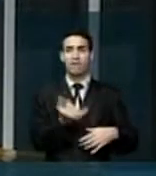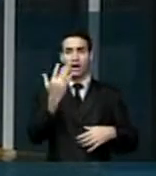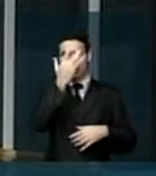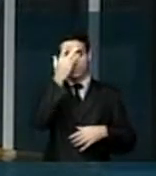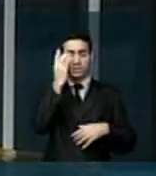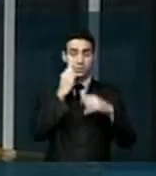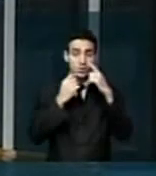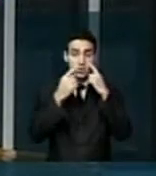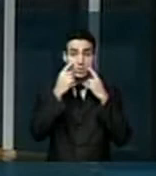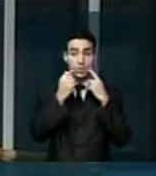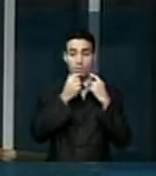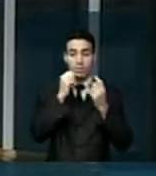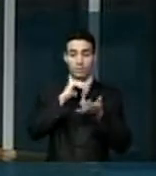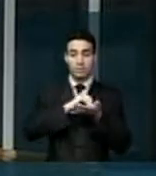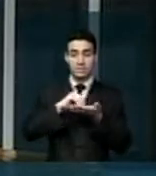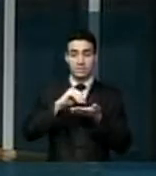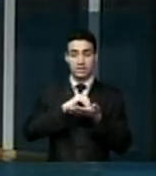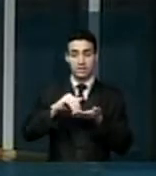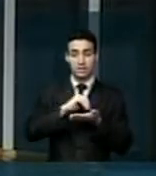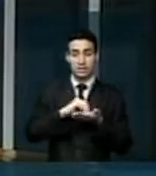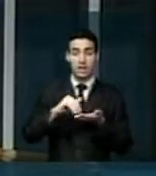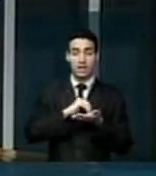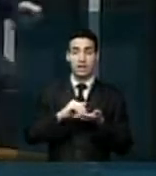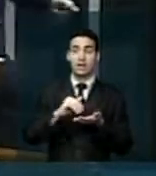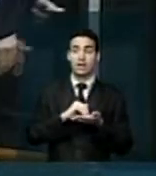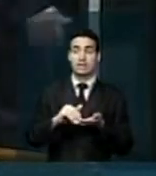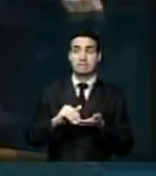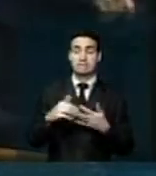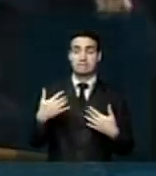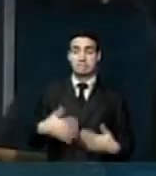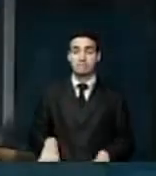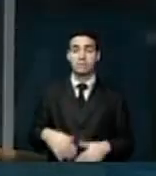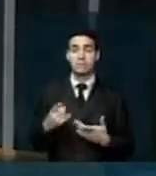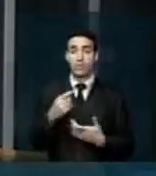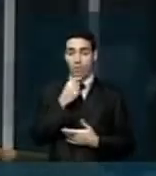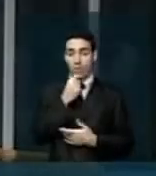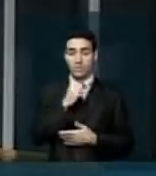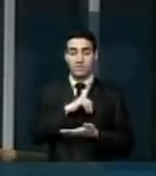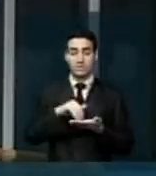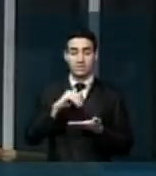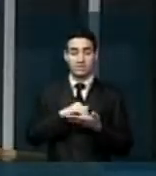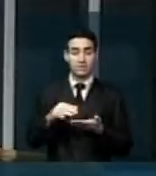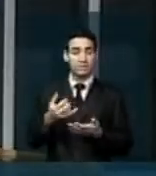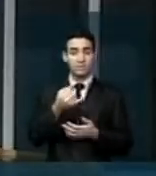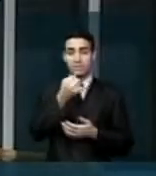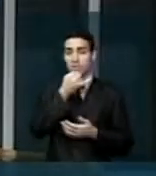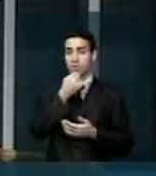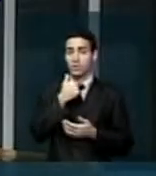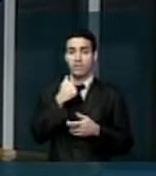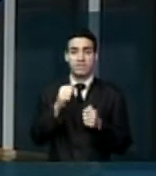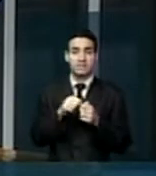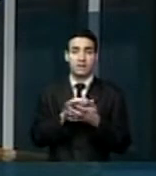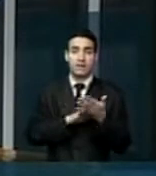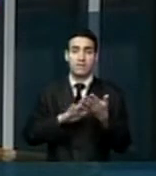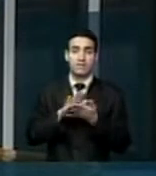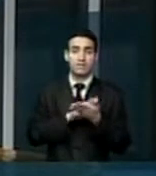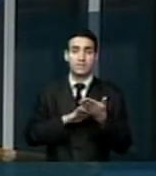na presença do secretário do Distrito Federal. E ele disse que, infelizmente, não poderia fazer muita